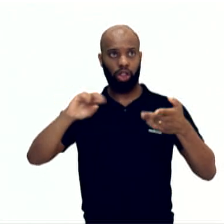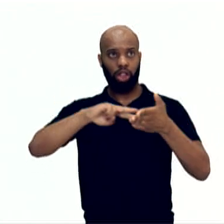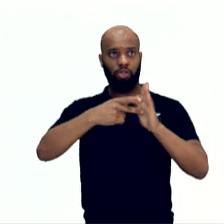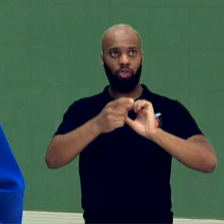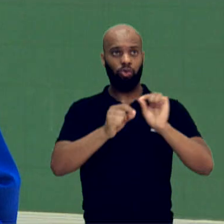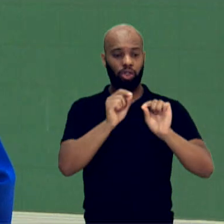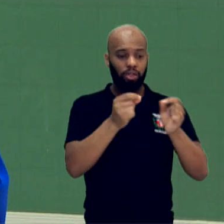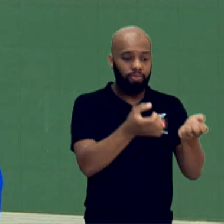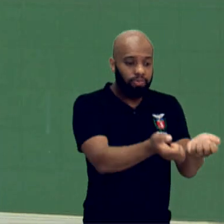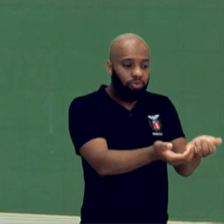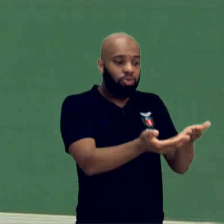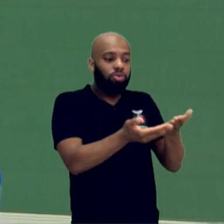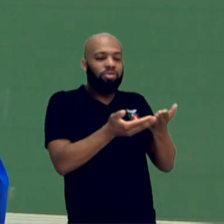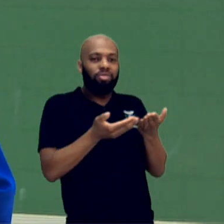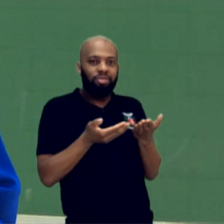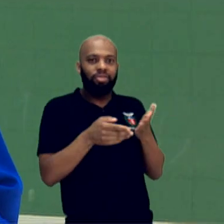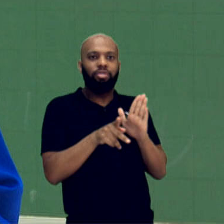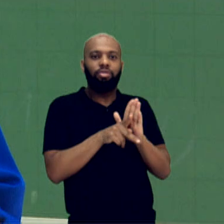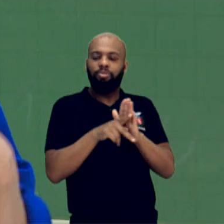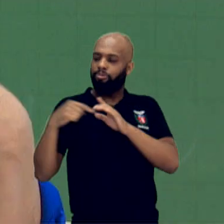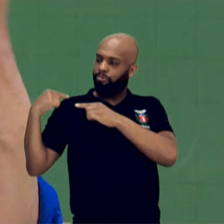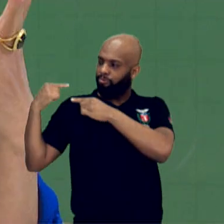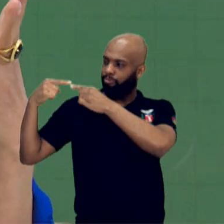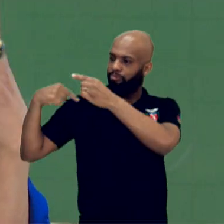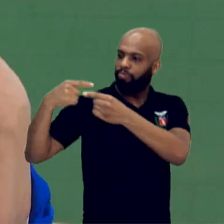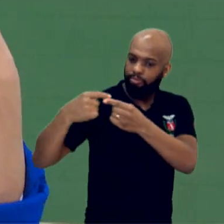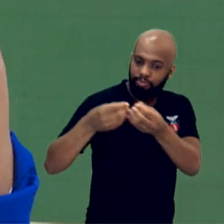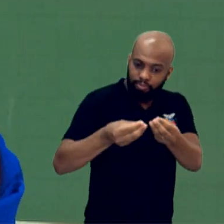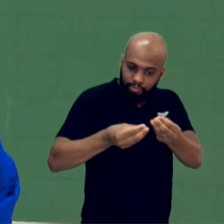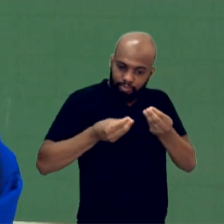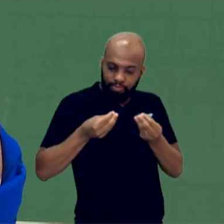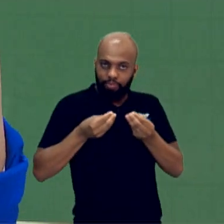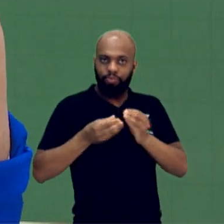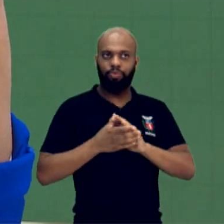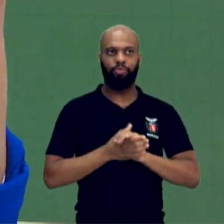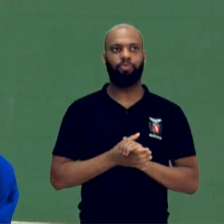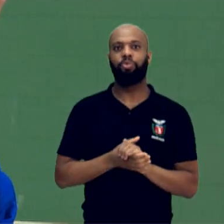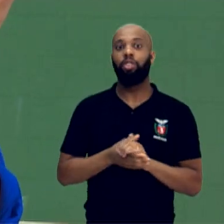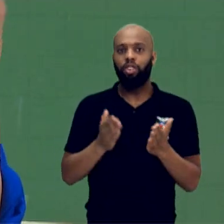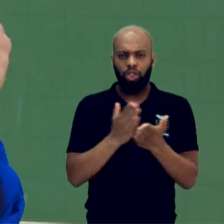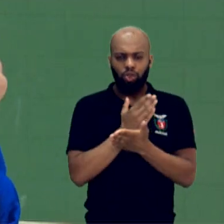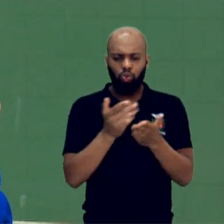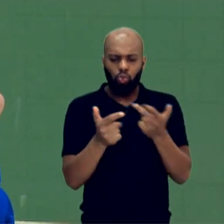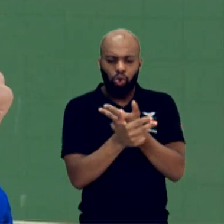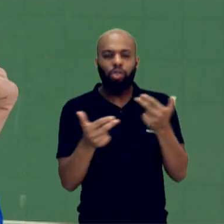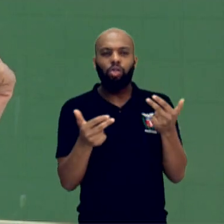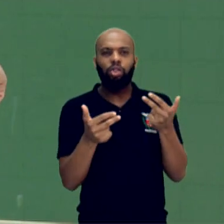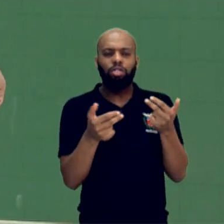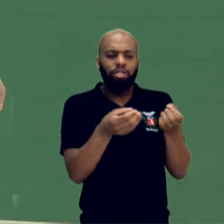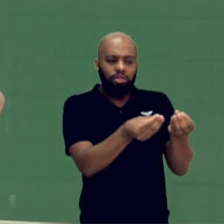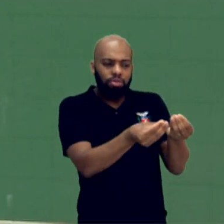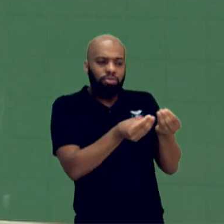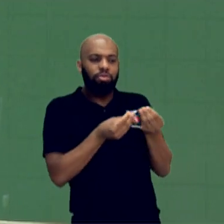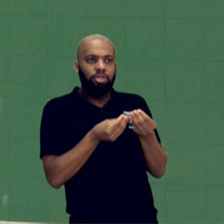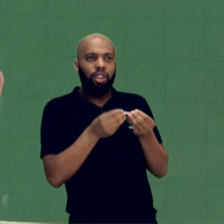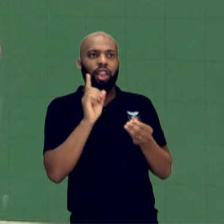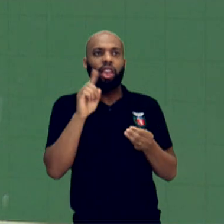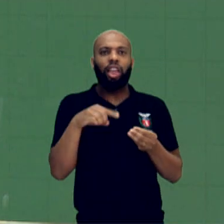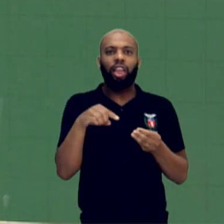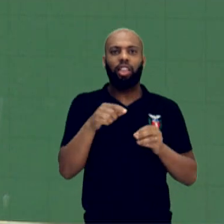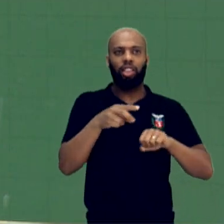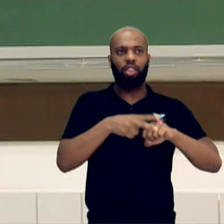repente, no texto que eu vou escrever alguma coisa que nos dá como herança. Então, é do verbo